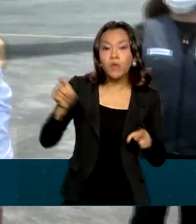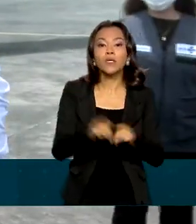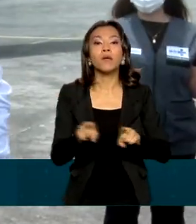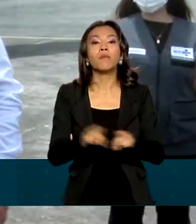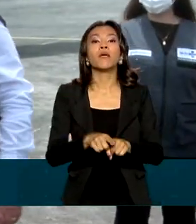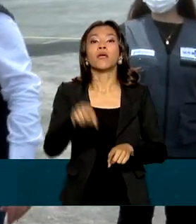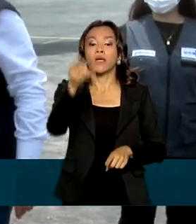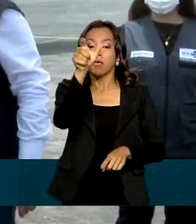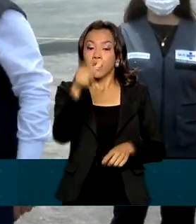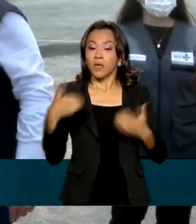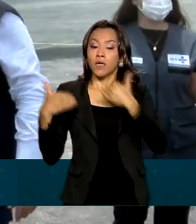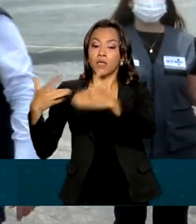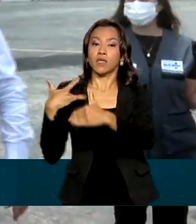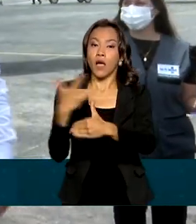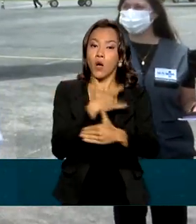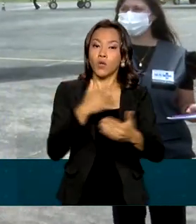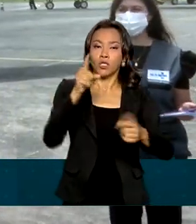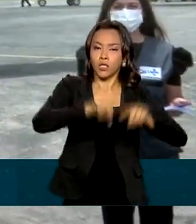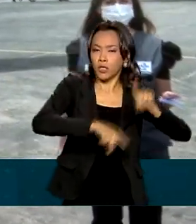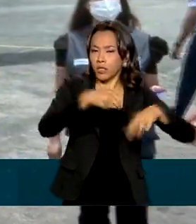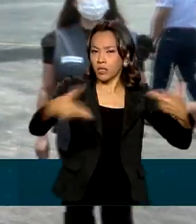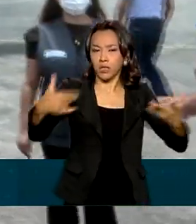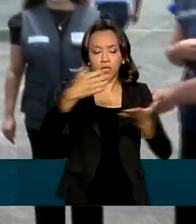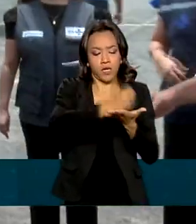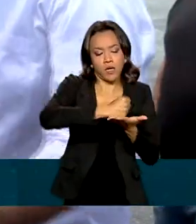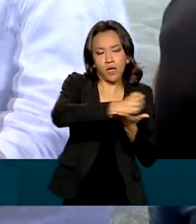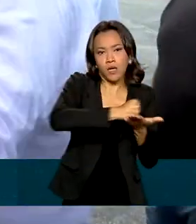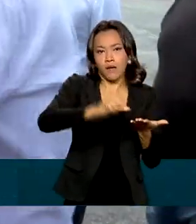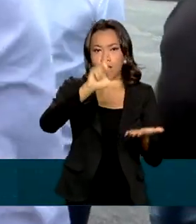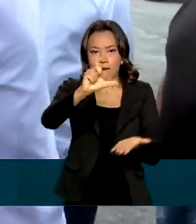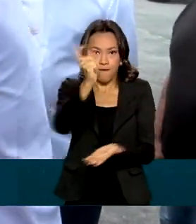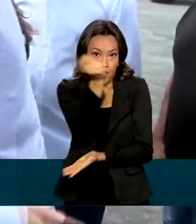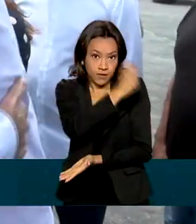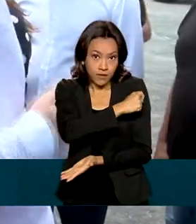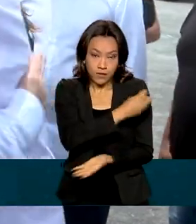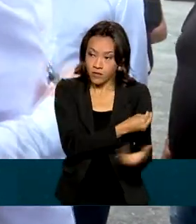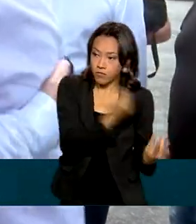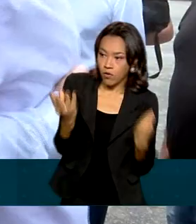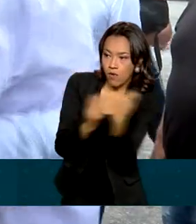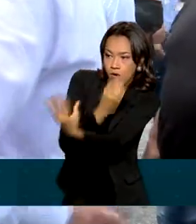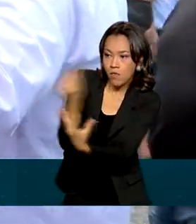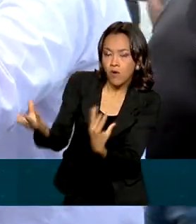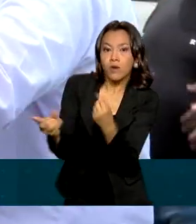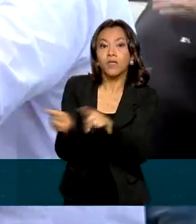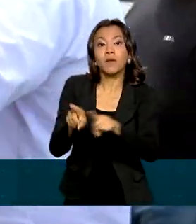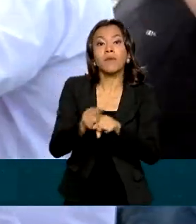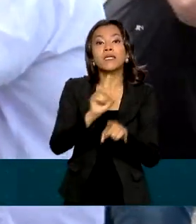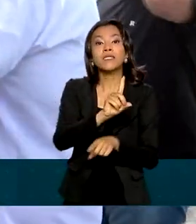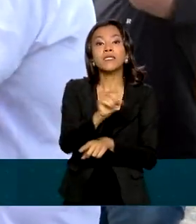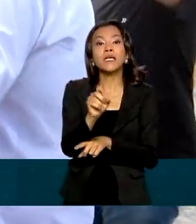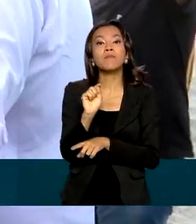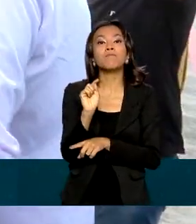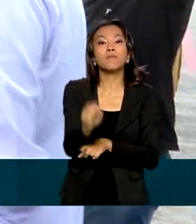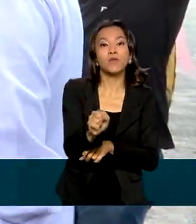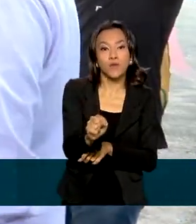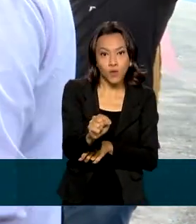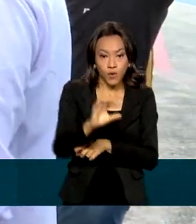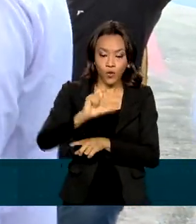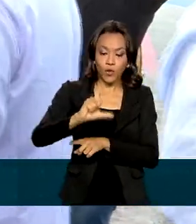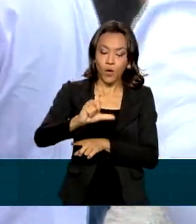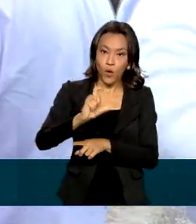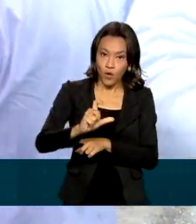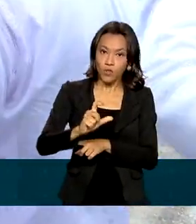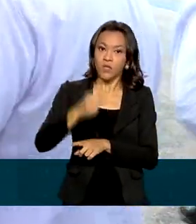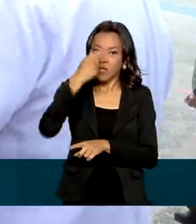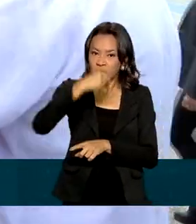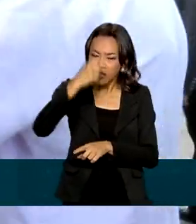enviou medicamentos, insumos, equipamentos e vacinas, incluindo 100 mil doses contra a influenza e